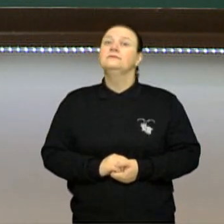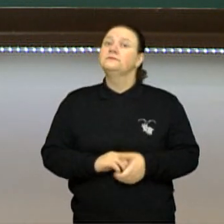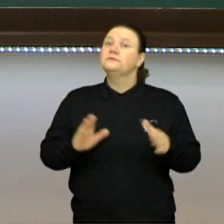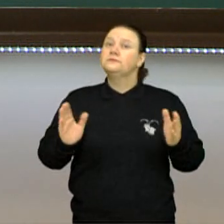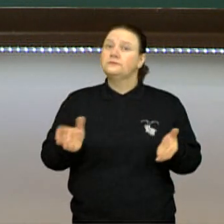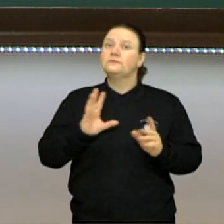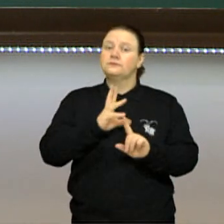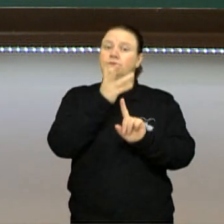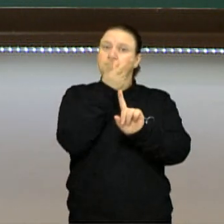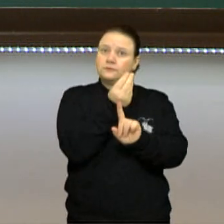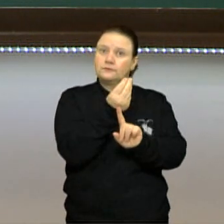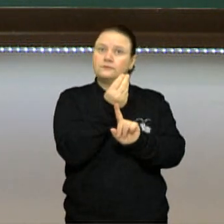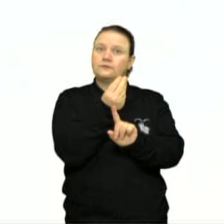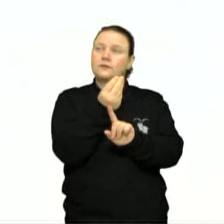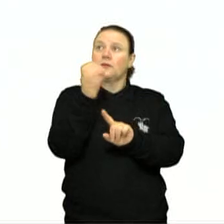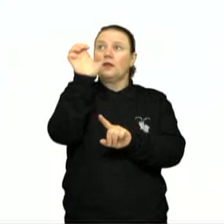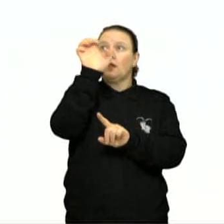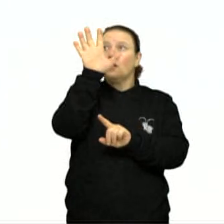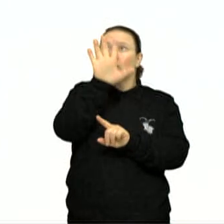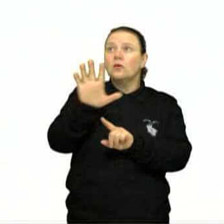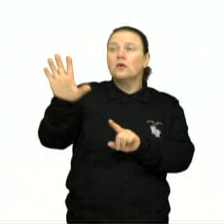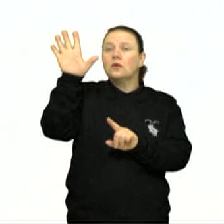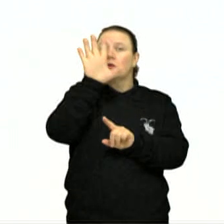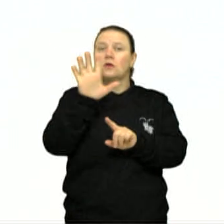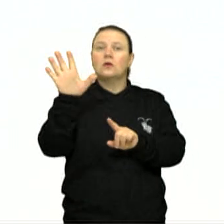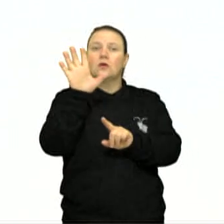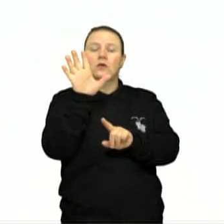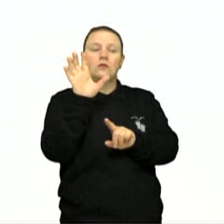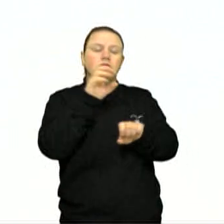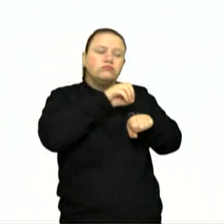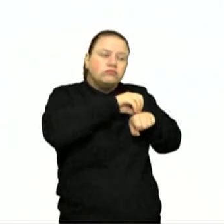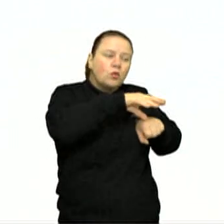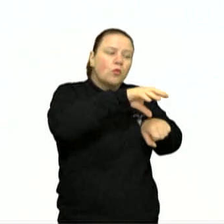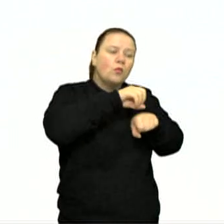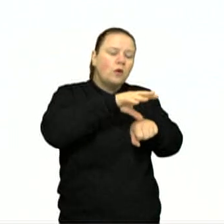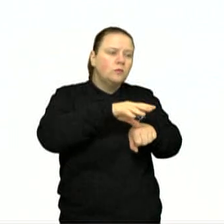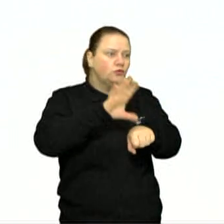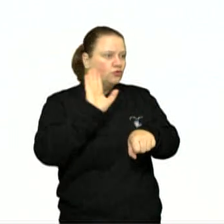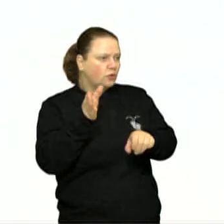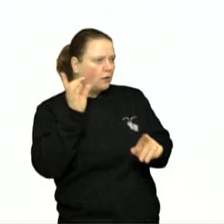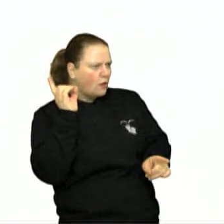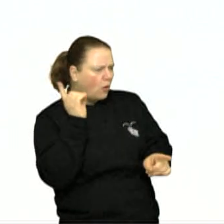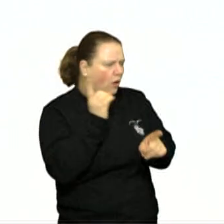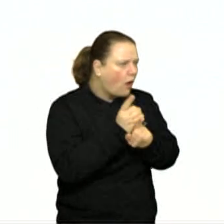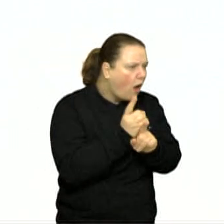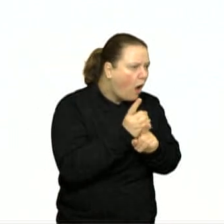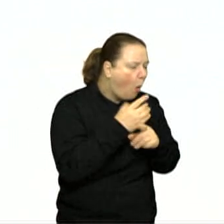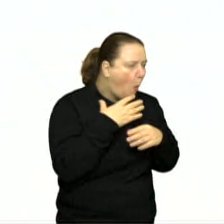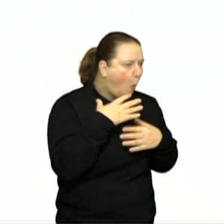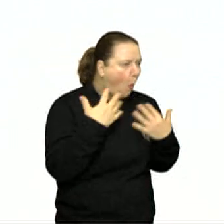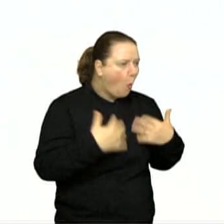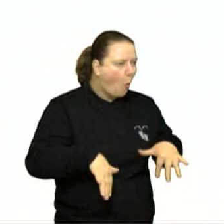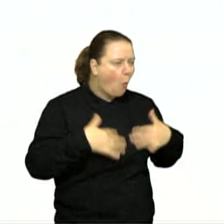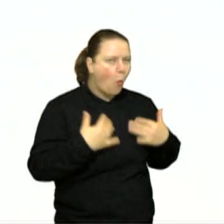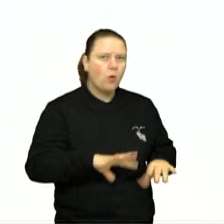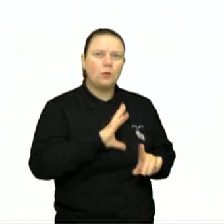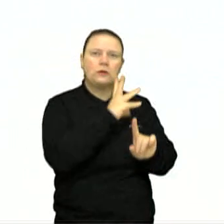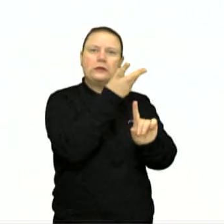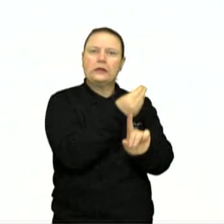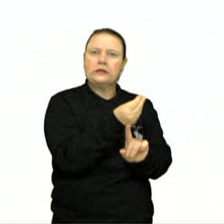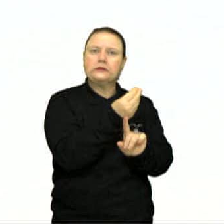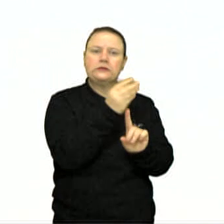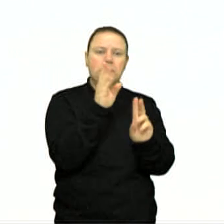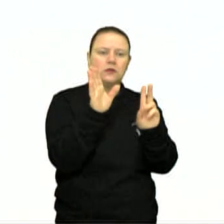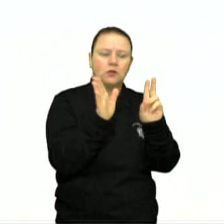A arte trazida pelos europeus encontrou aqui a arte criada pelos povos indígenas, né? Então houve essa mistura, já existia os nossos